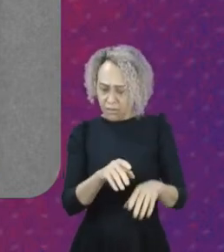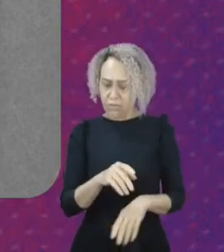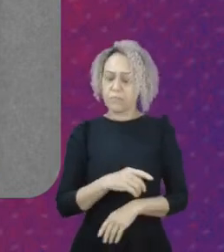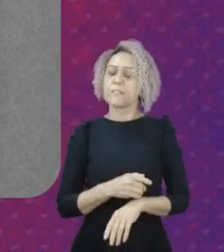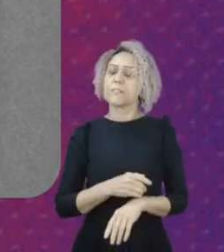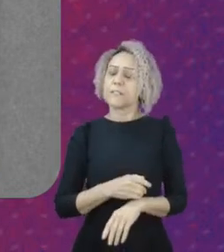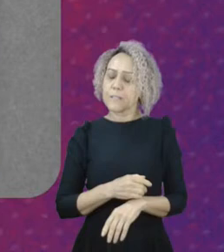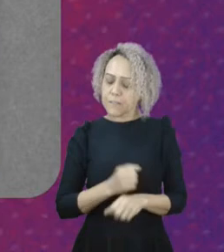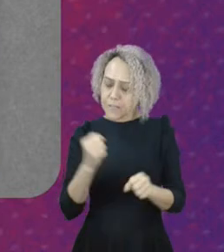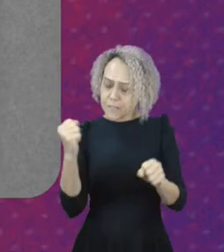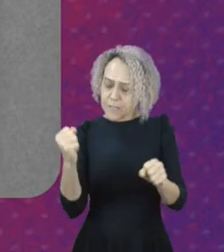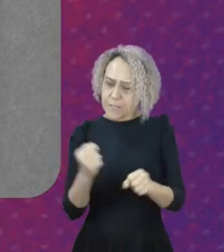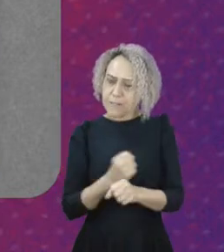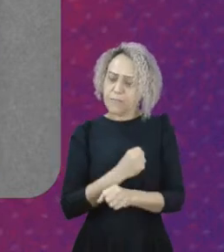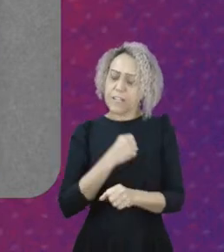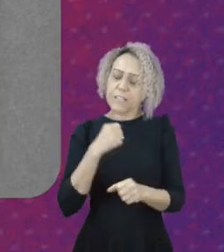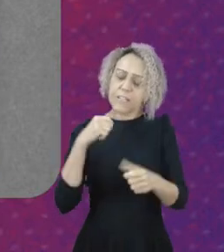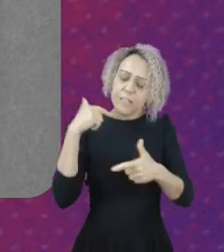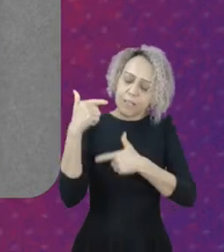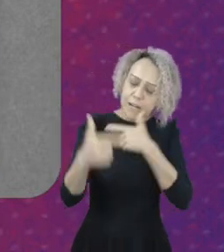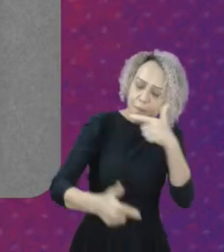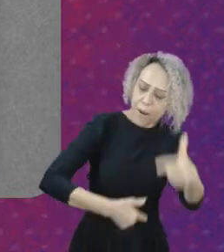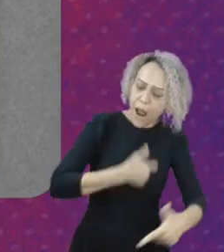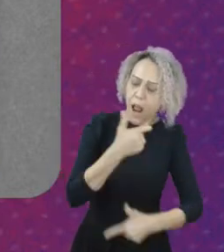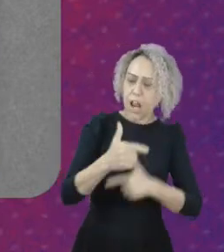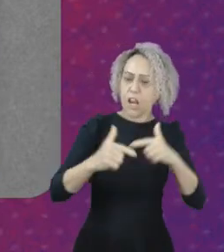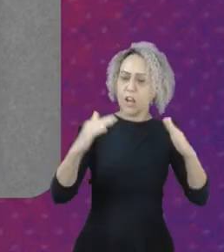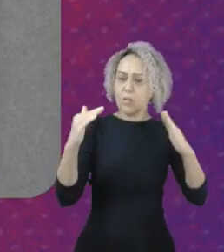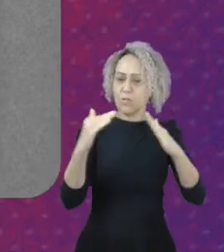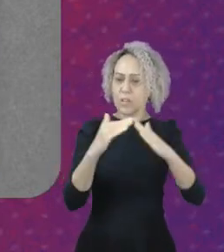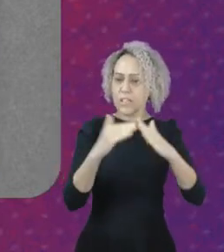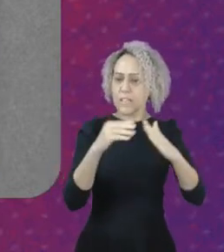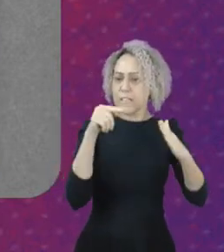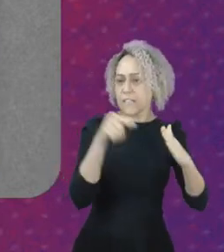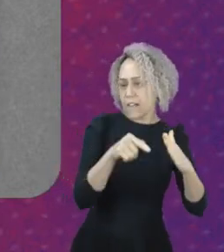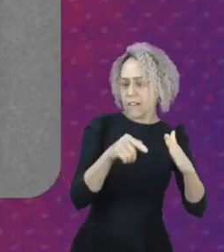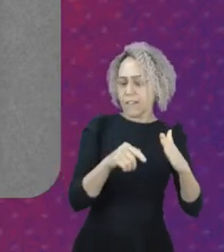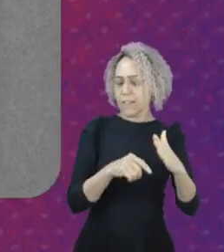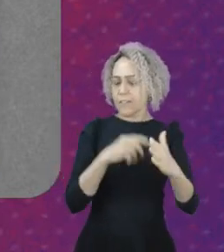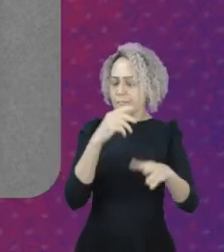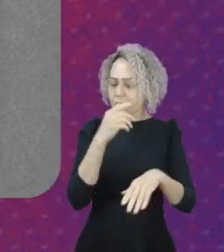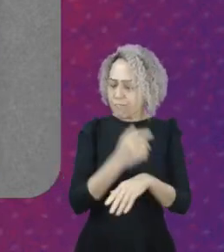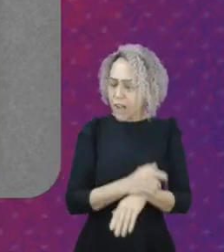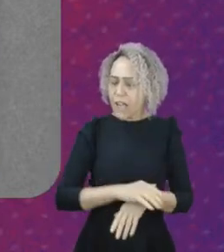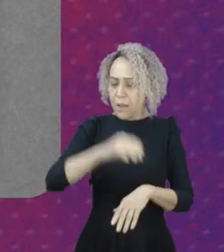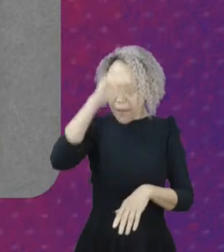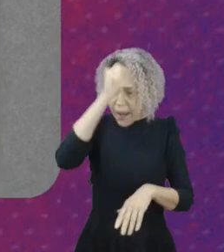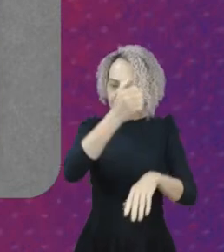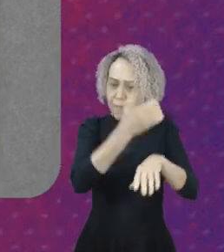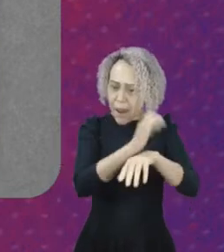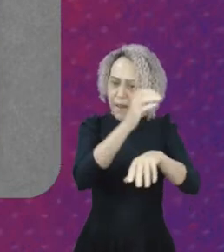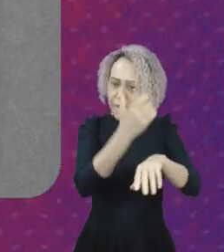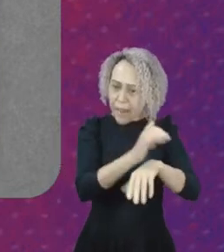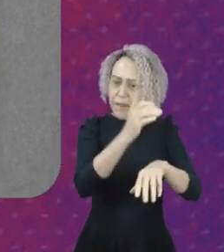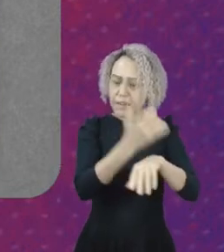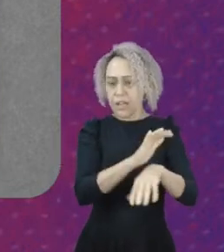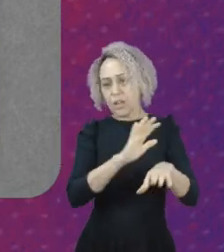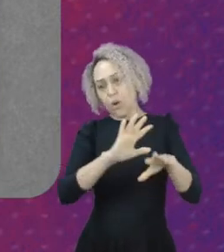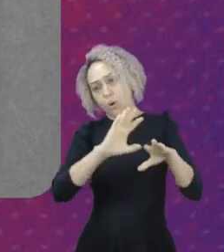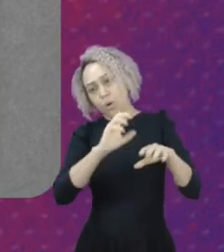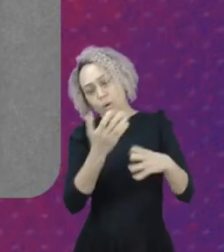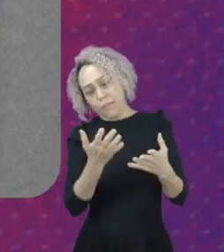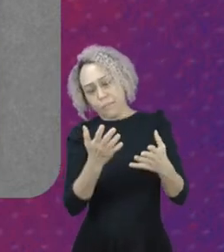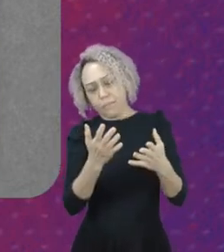doméstico e são podadas de qualquer outro sonho que tenha algum custo ou que faça ela sair